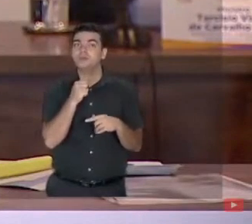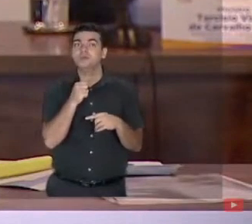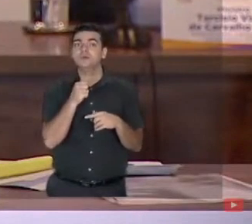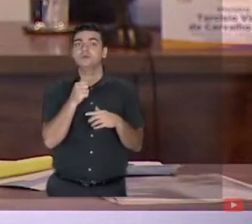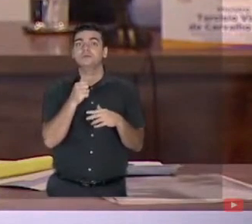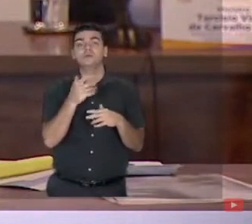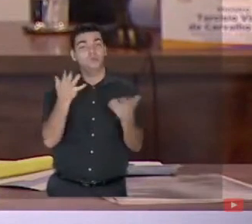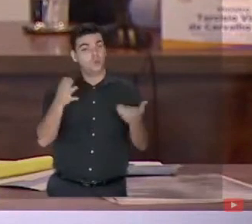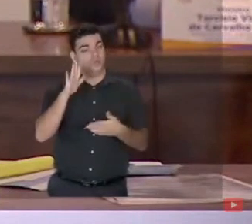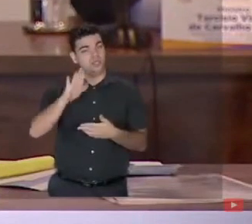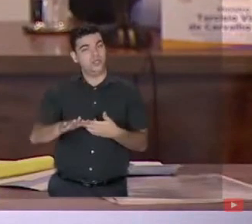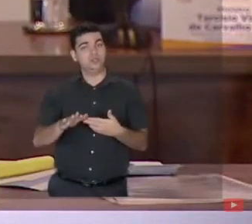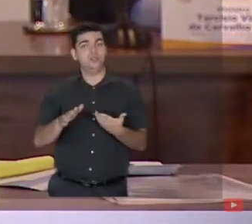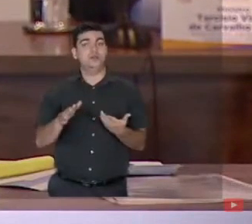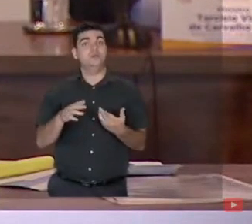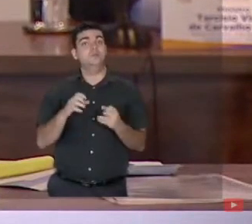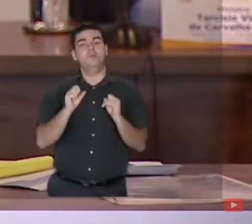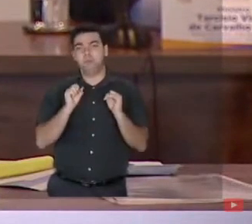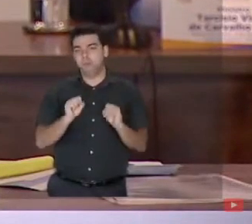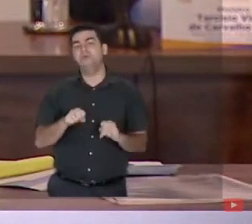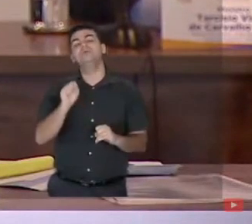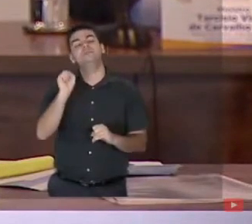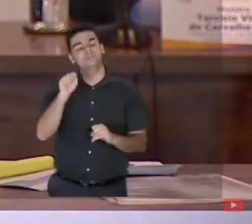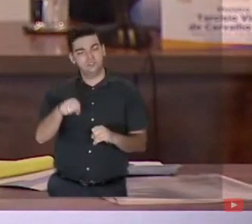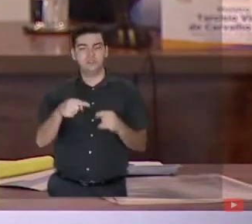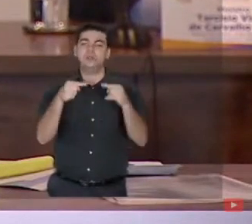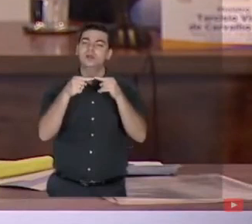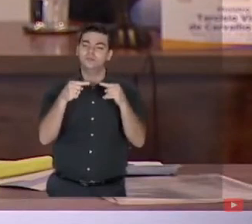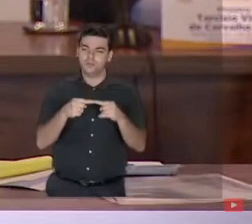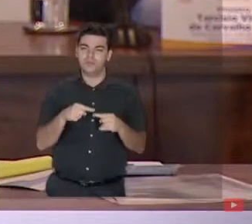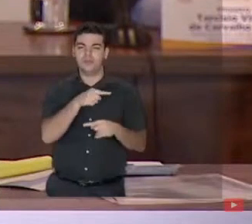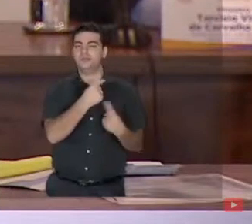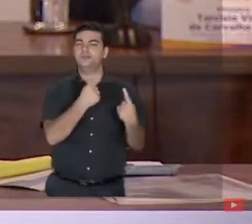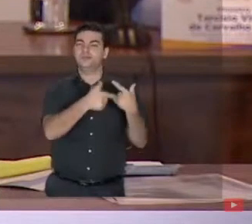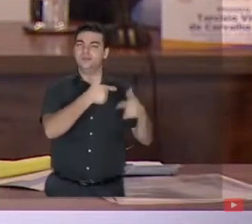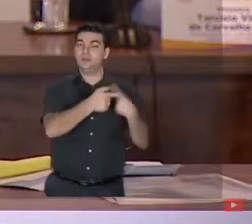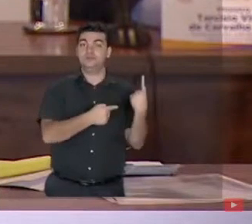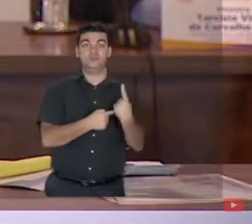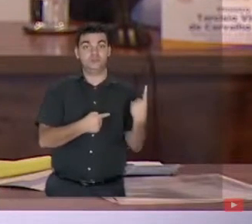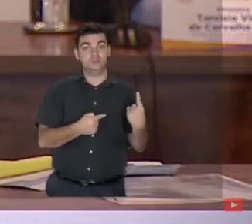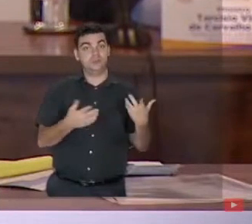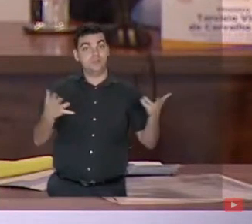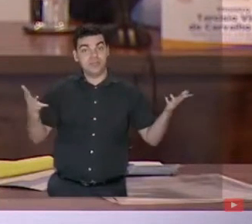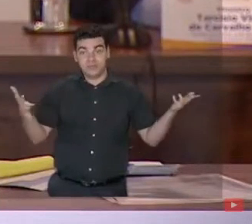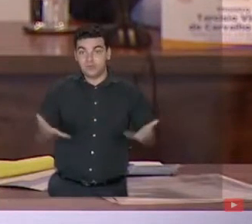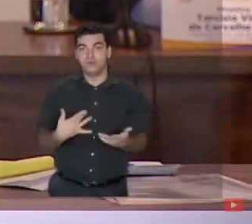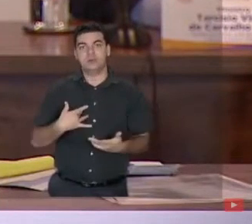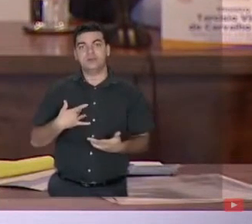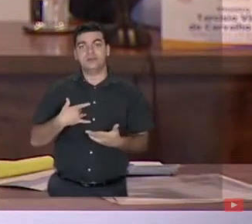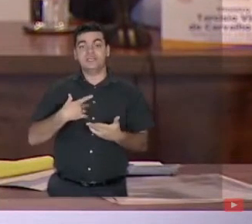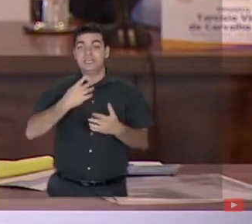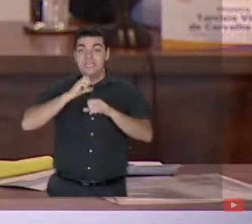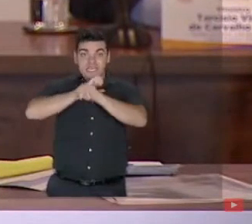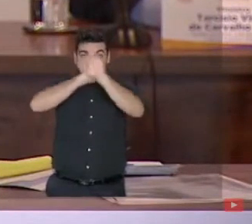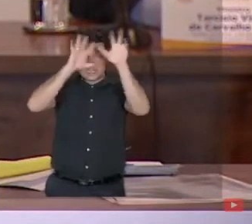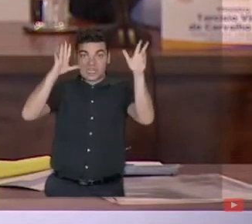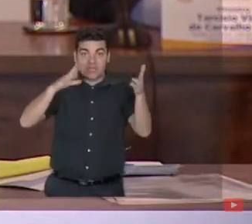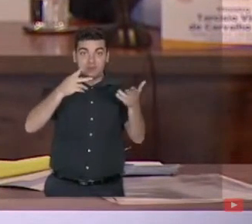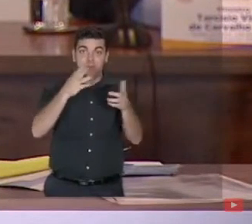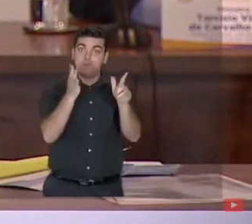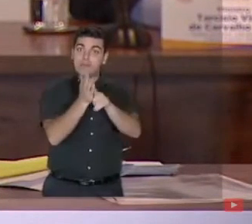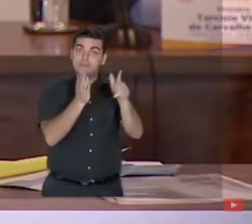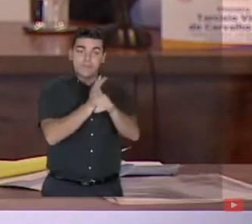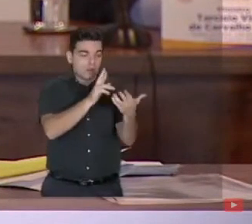na tarde de hoje conclua que houve alguma relação. Mas eu, nesse momento, não tenho condições de